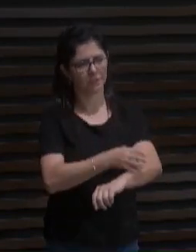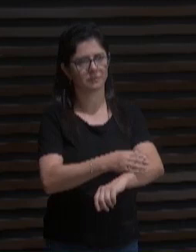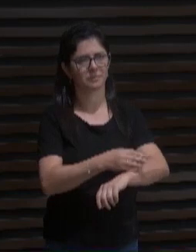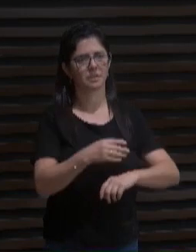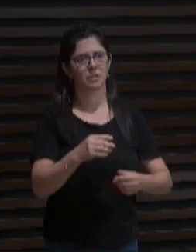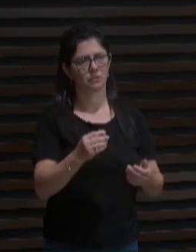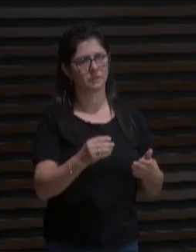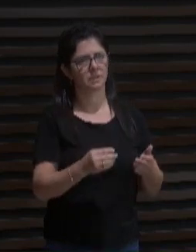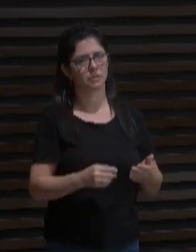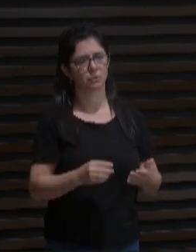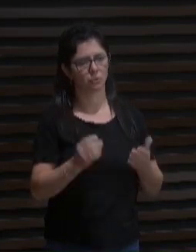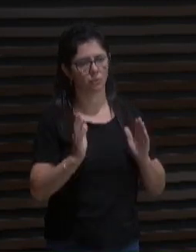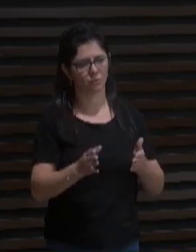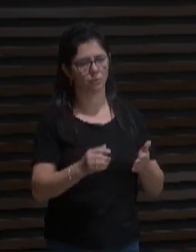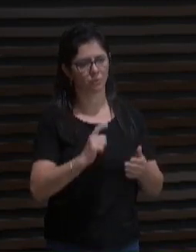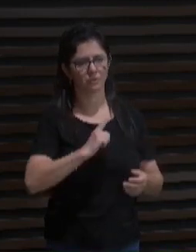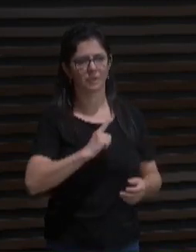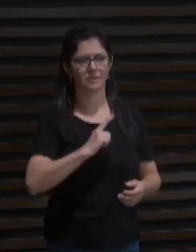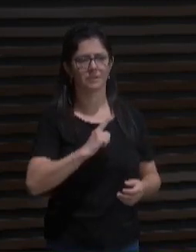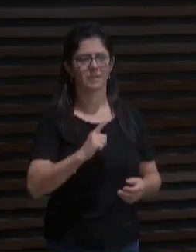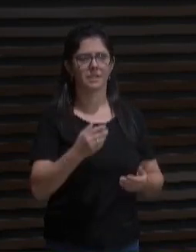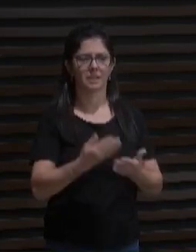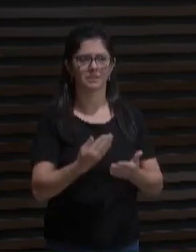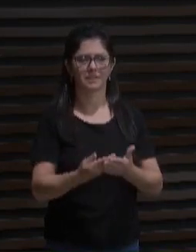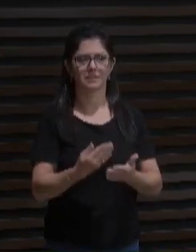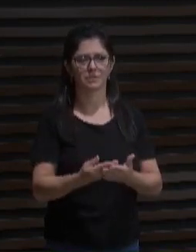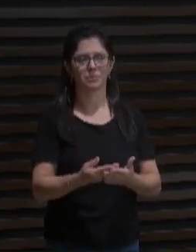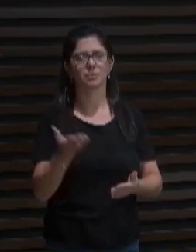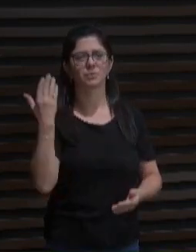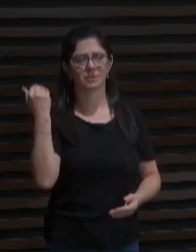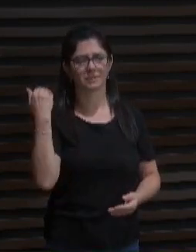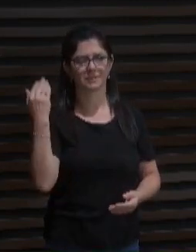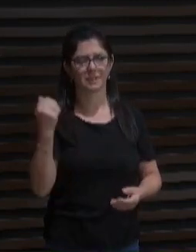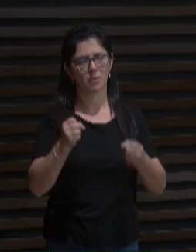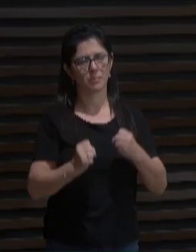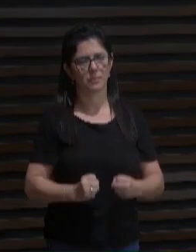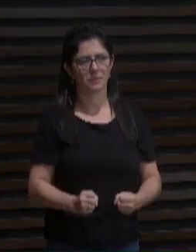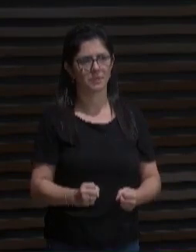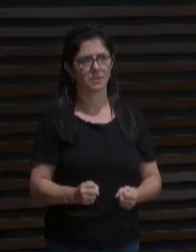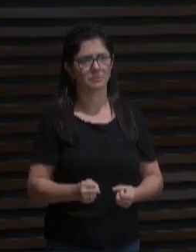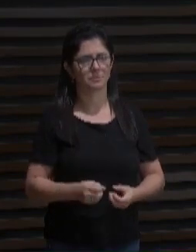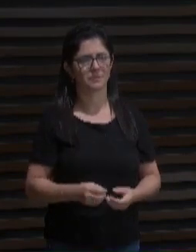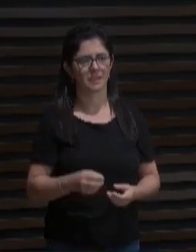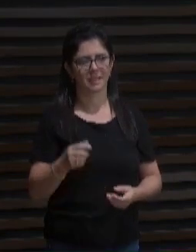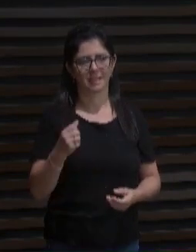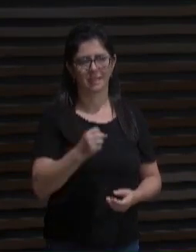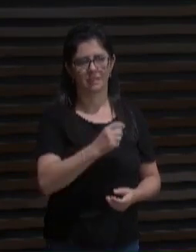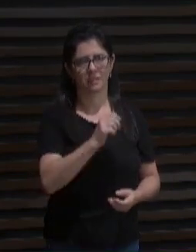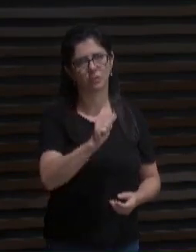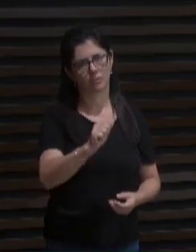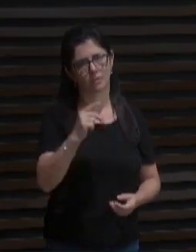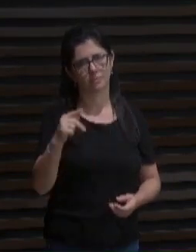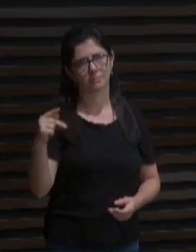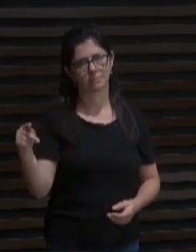no YouTube, nos aplicativos e ter acesso a esses estudos. Mas eu quero fazer um pequeno feedback com vocês